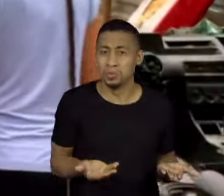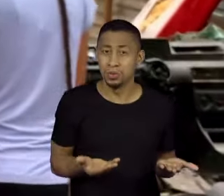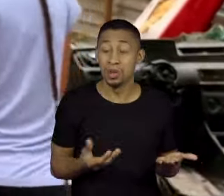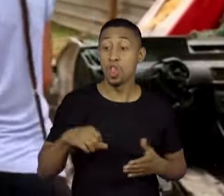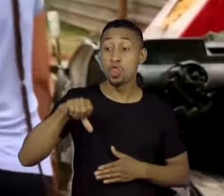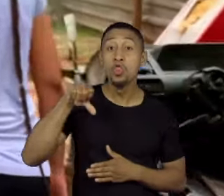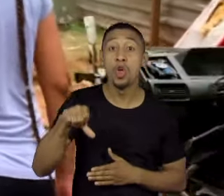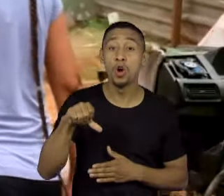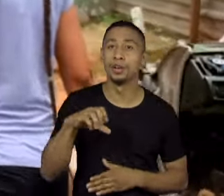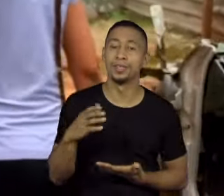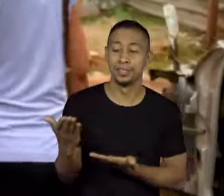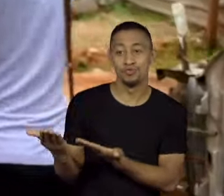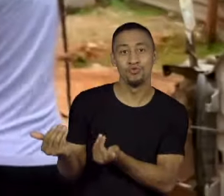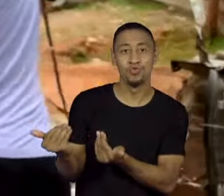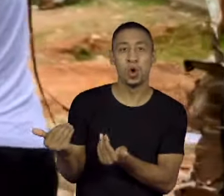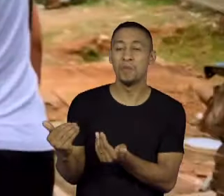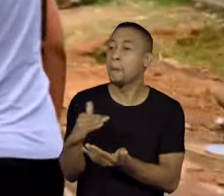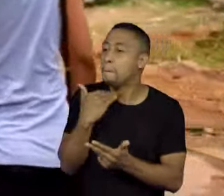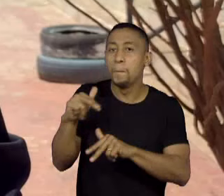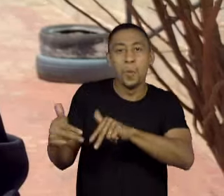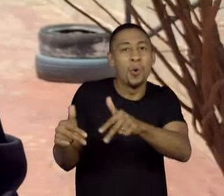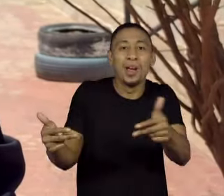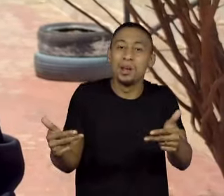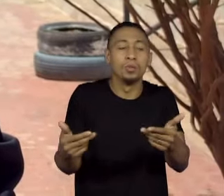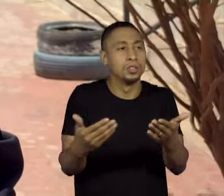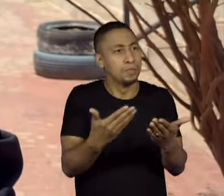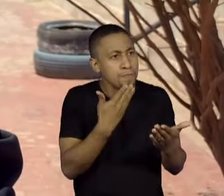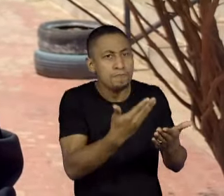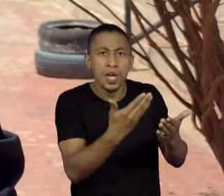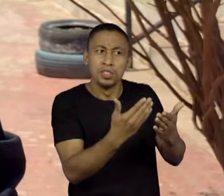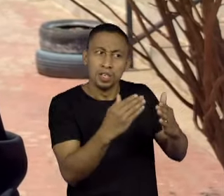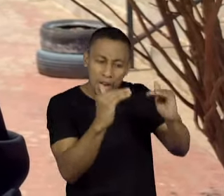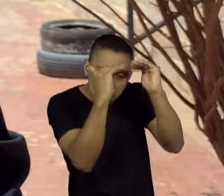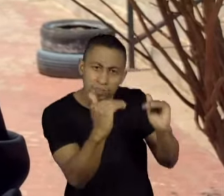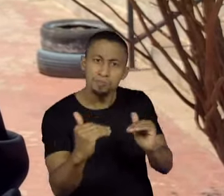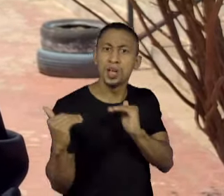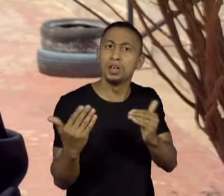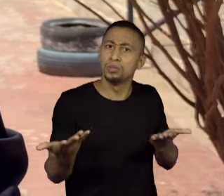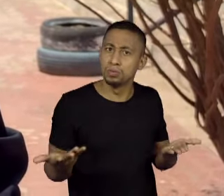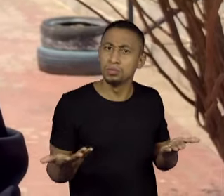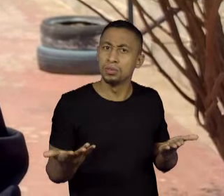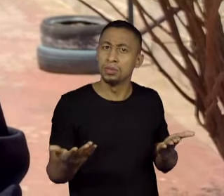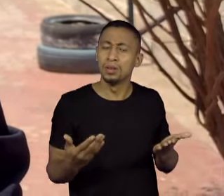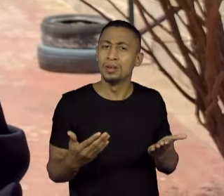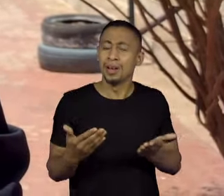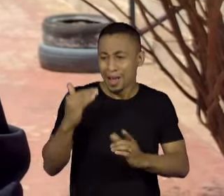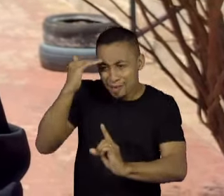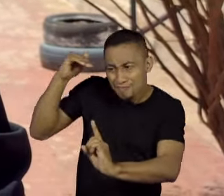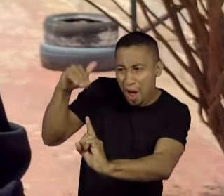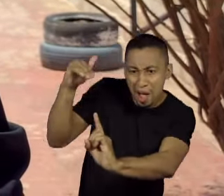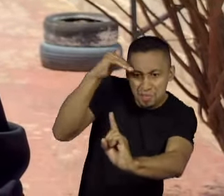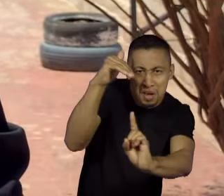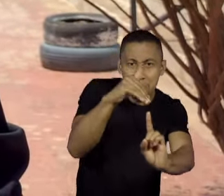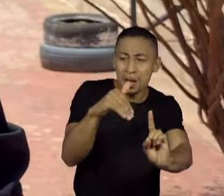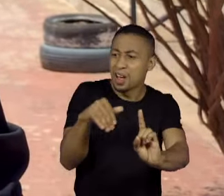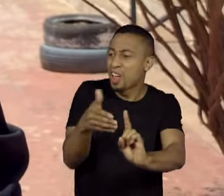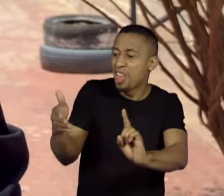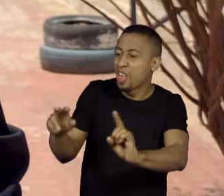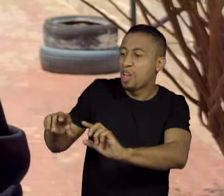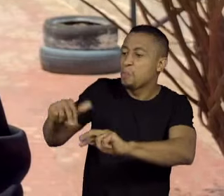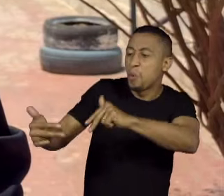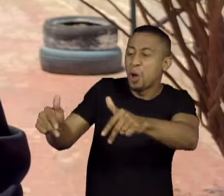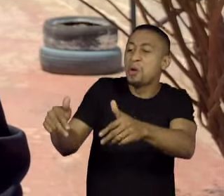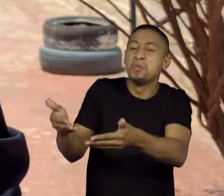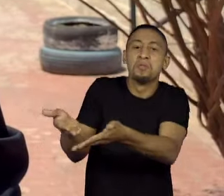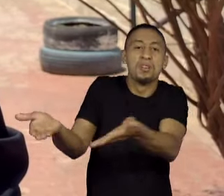foram. Pedir respeito pela memória deles. A gente precisa parar de culpar as vítimas e realmente culpar os culpados e